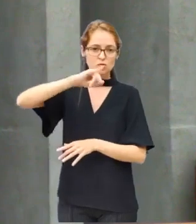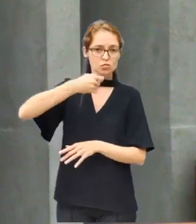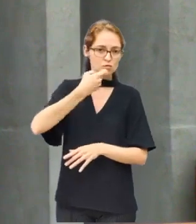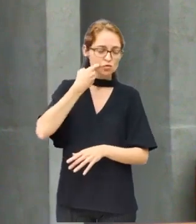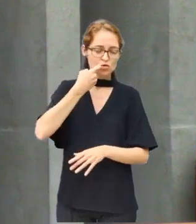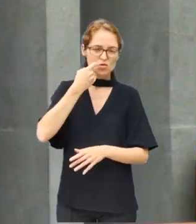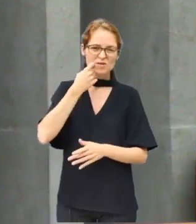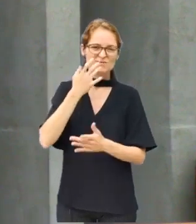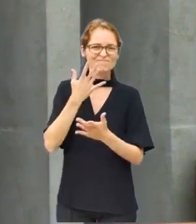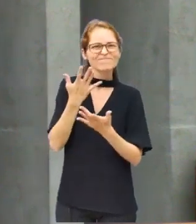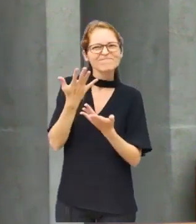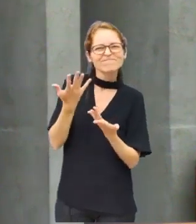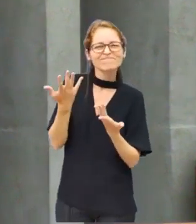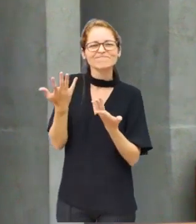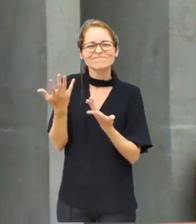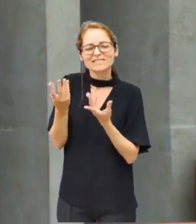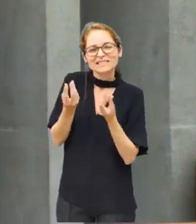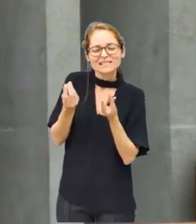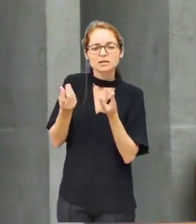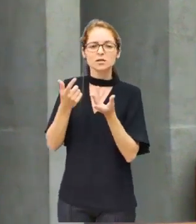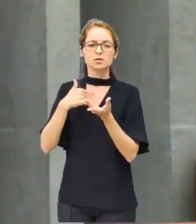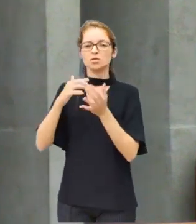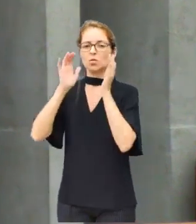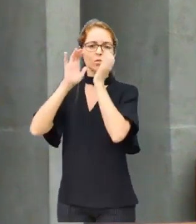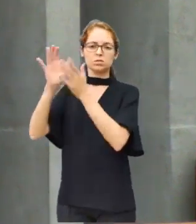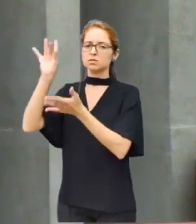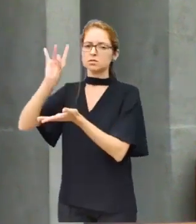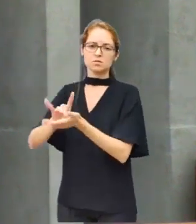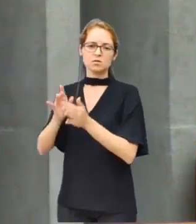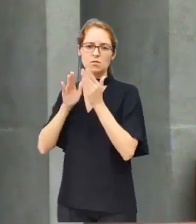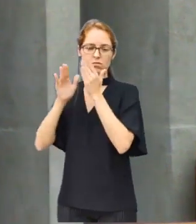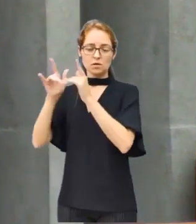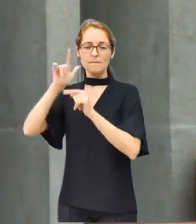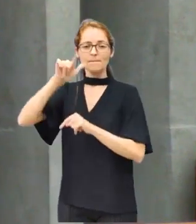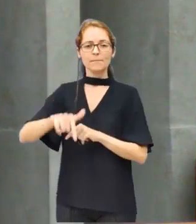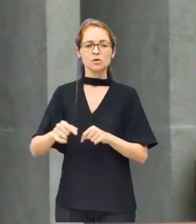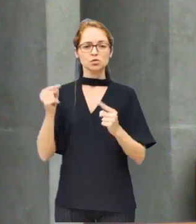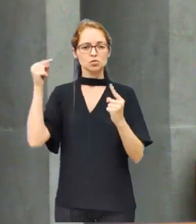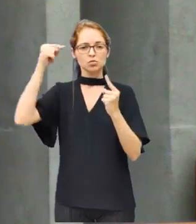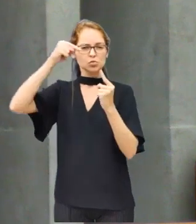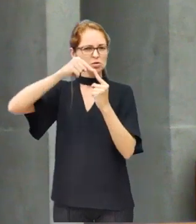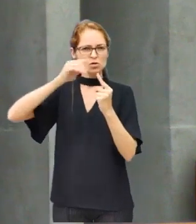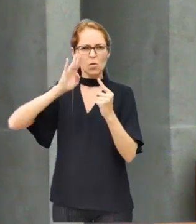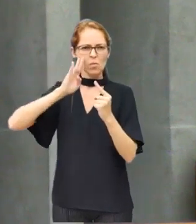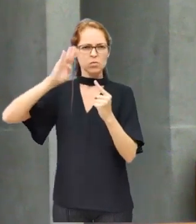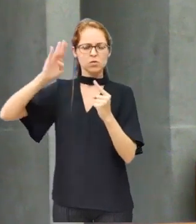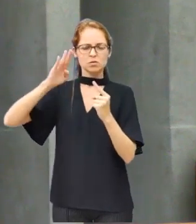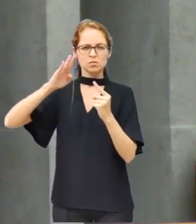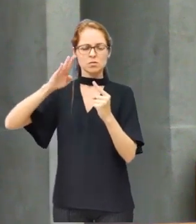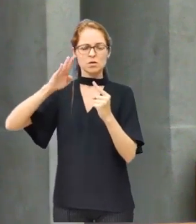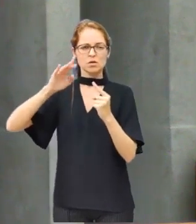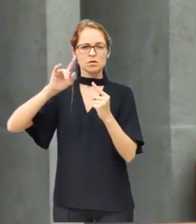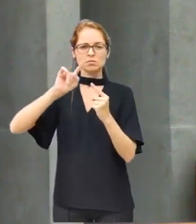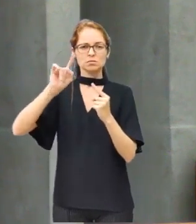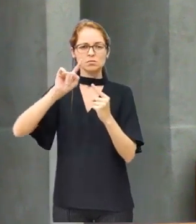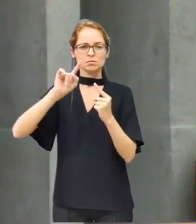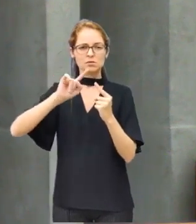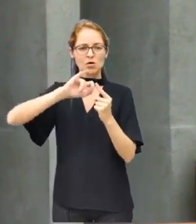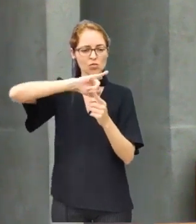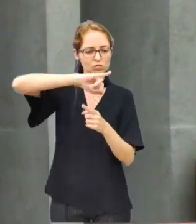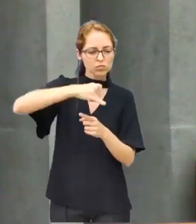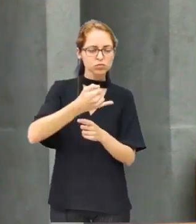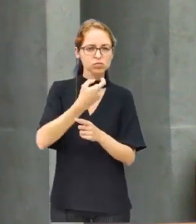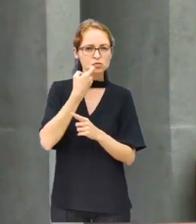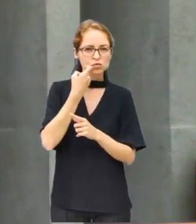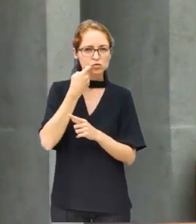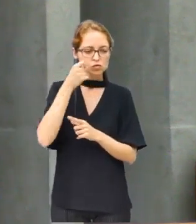Mas eu creio que o ponto central e toda a história, ela não gira em torno desse personagem,